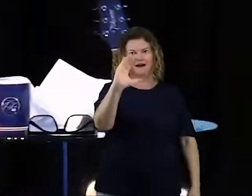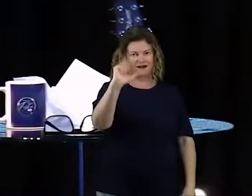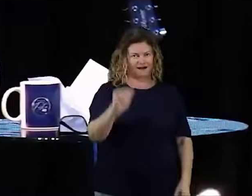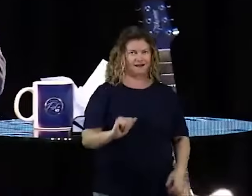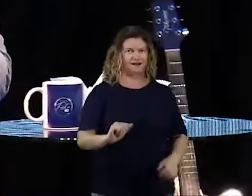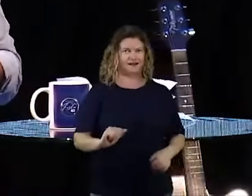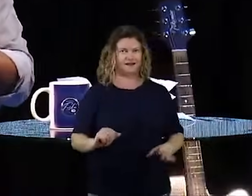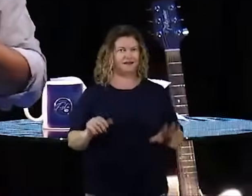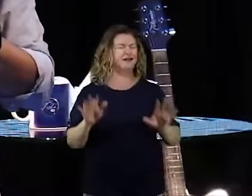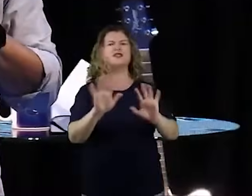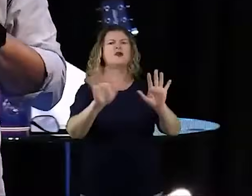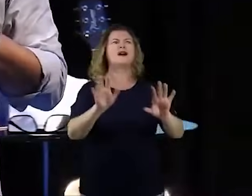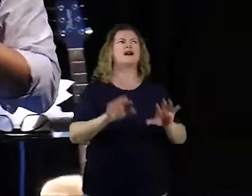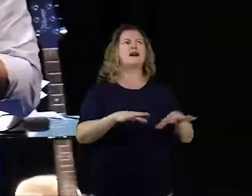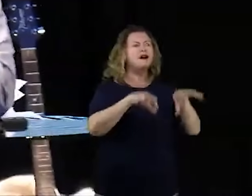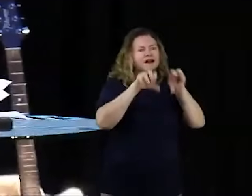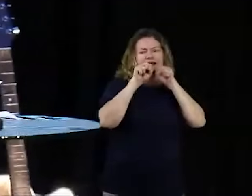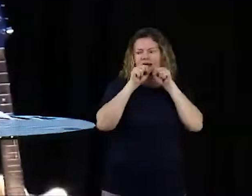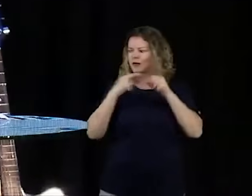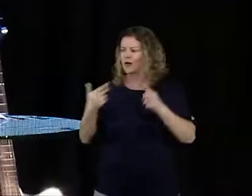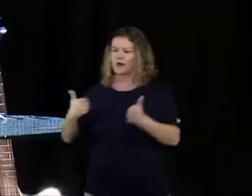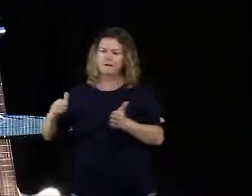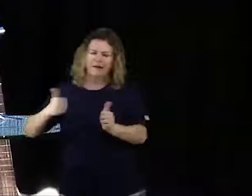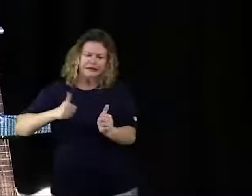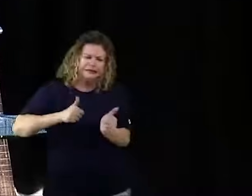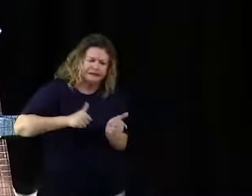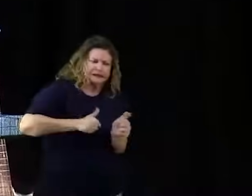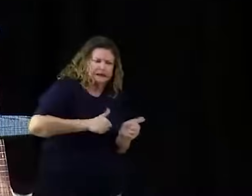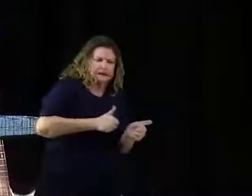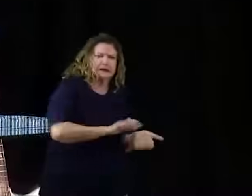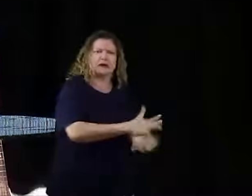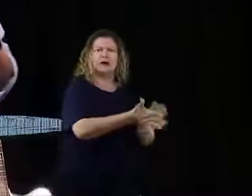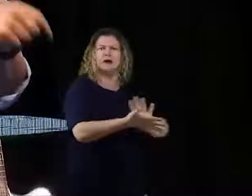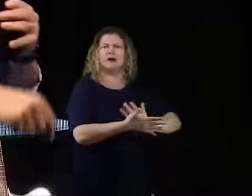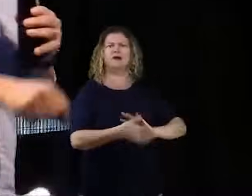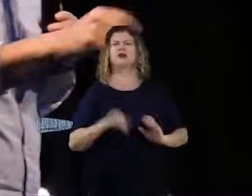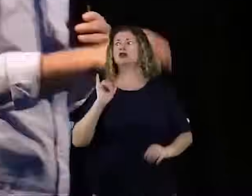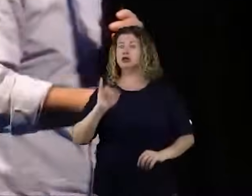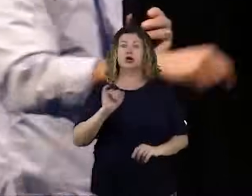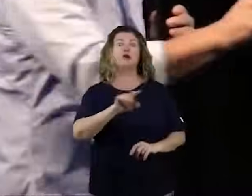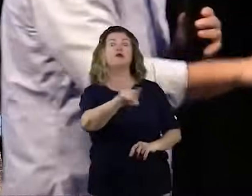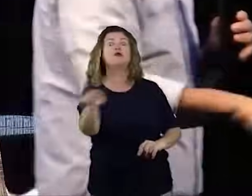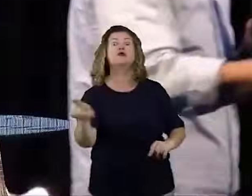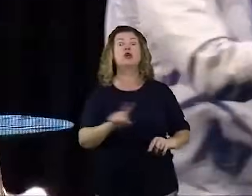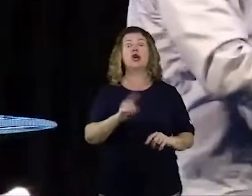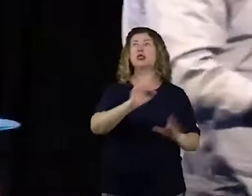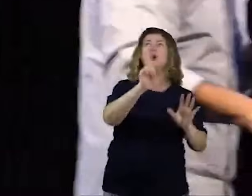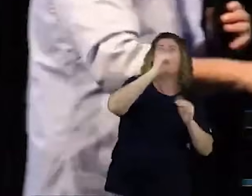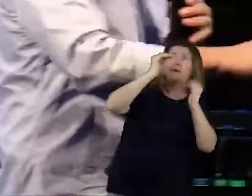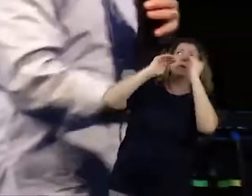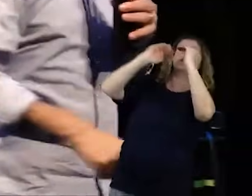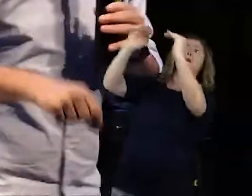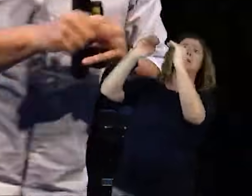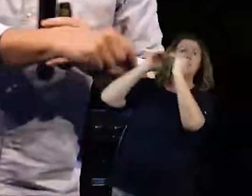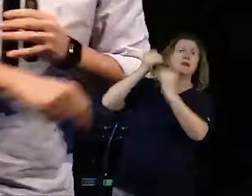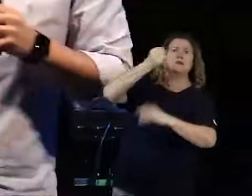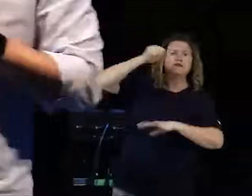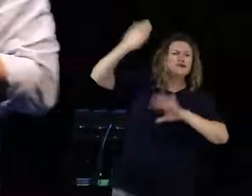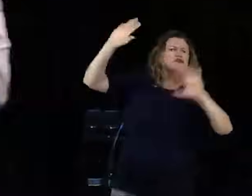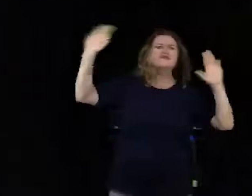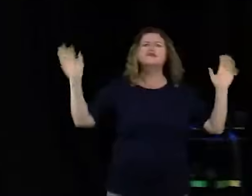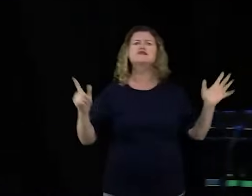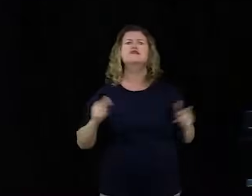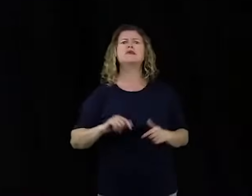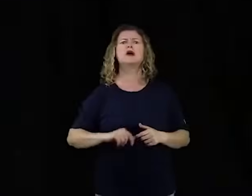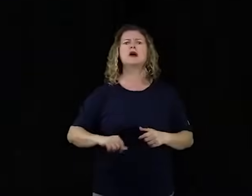perseguição de Deuteronômio 28 se você desobedecer essas maldições vão te perseguir vão te alcançar maldito serás ao